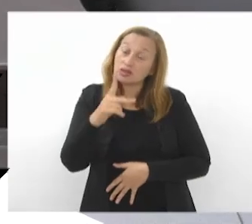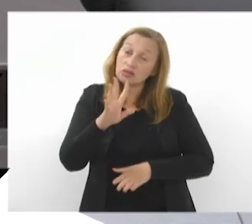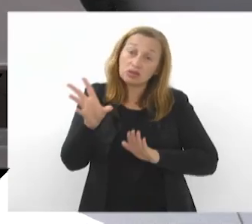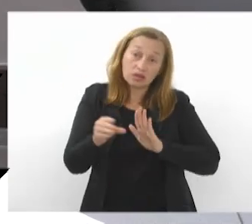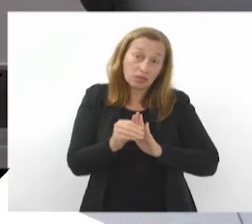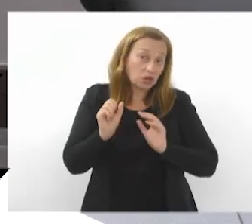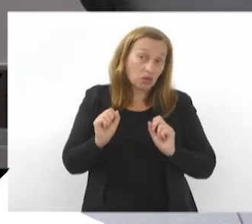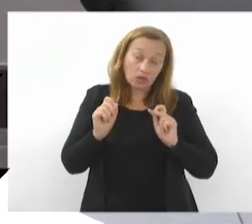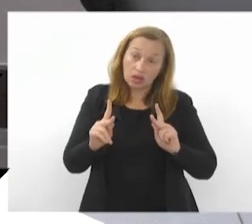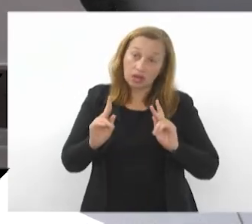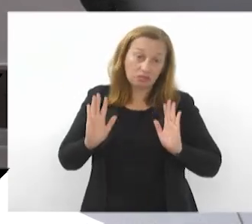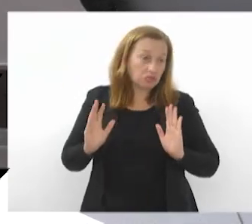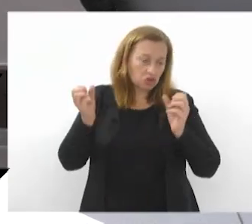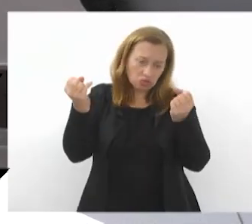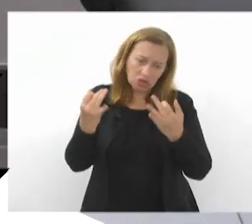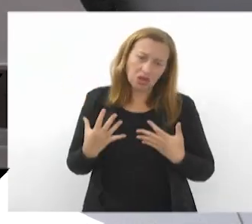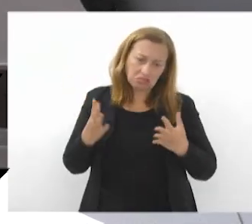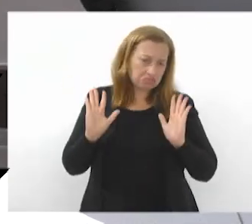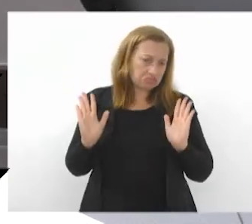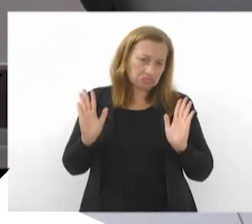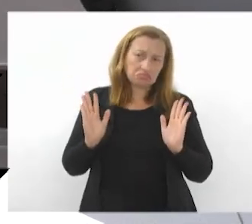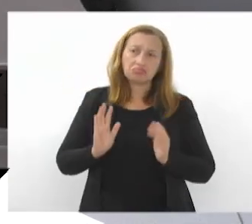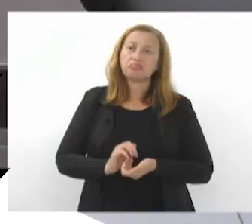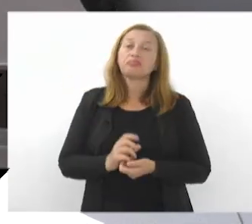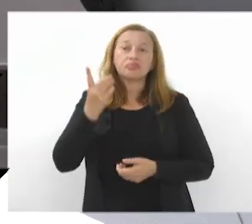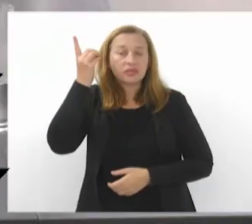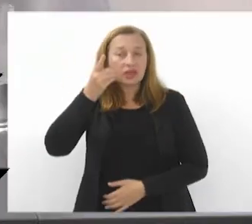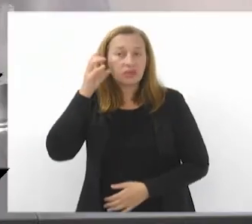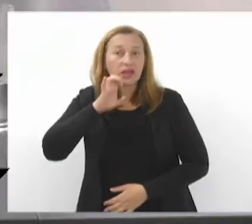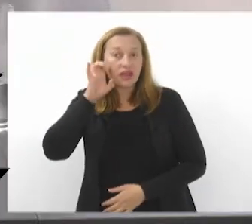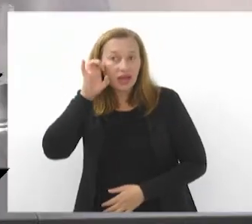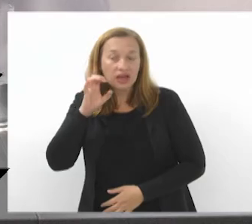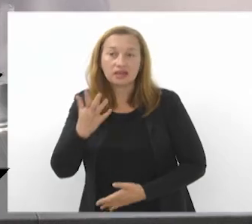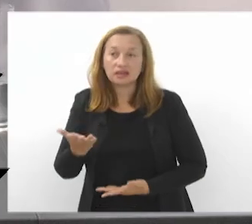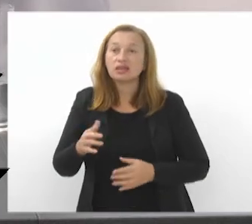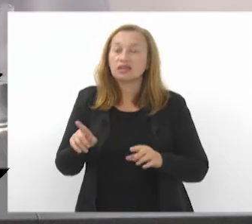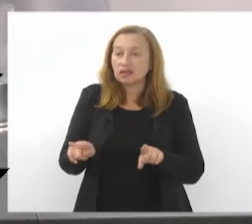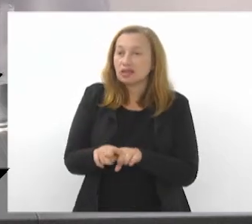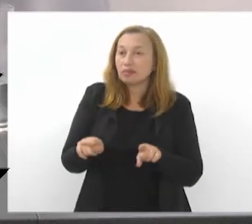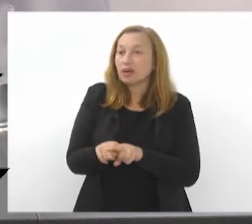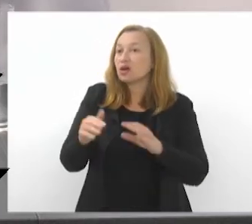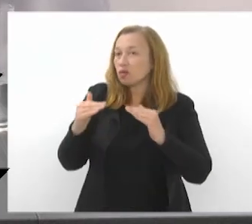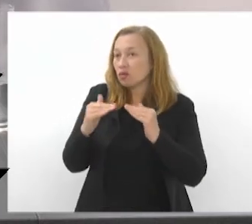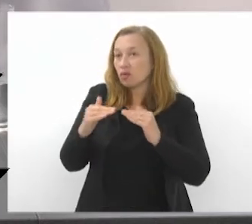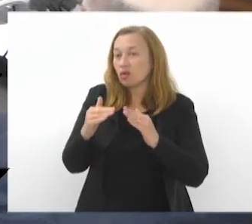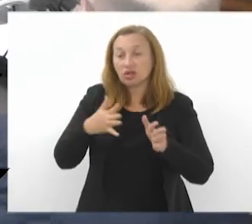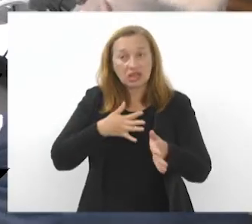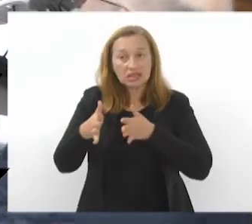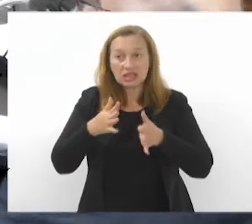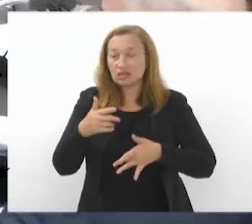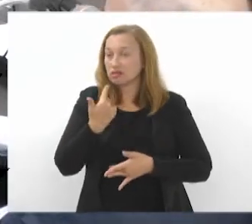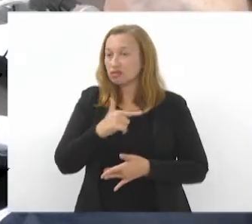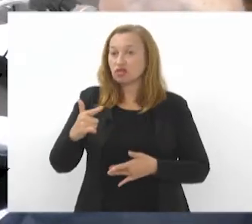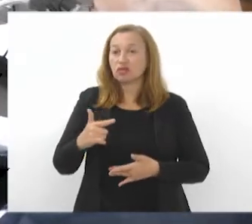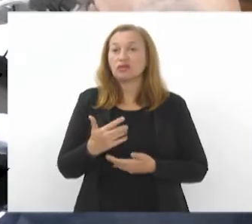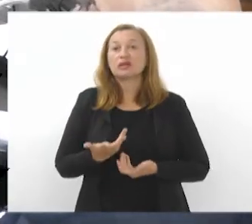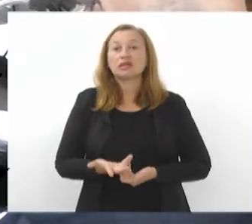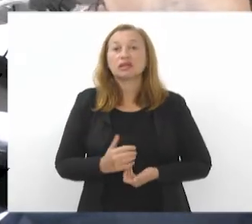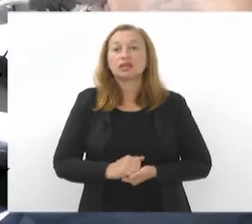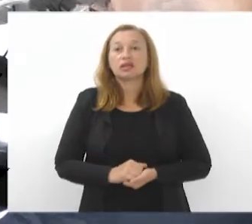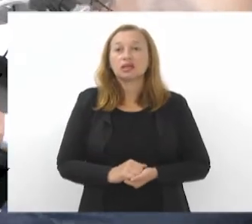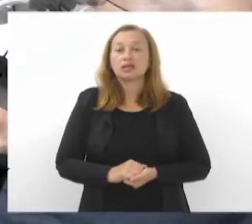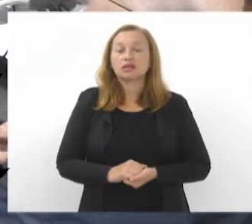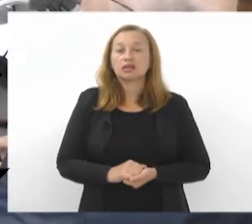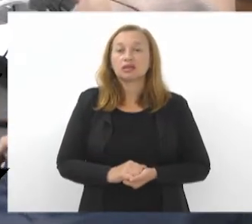isso, Agora está explicado. perfeito. Prudente aí, deputada Élica. Agradeço o zelo. Não, isso eu também não tive acesso às emendas, aí Ok. de acordo. Então, Não